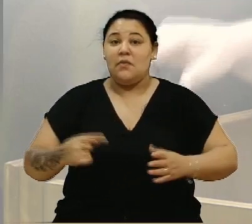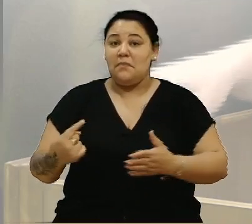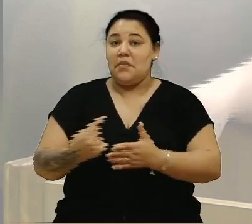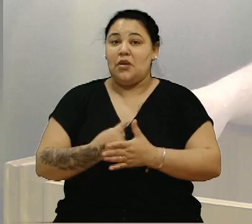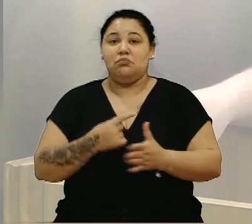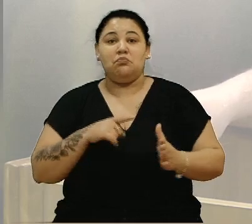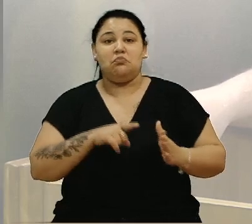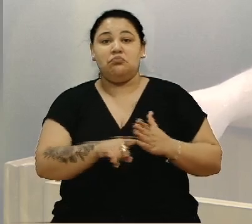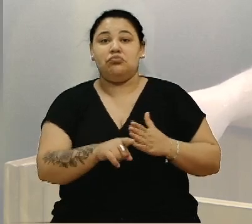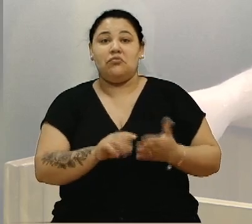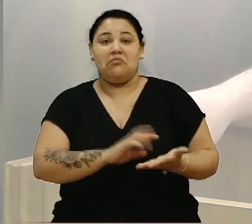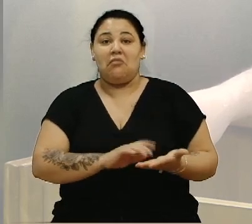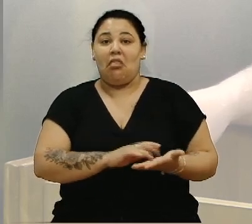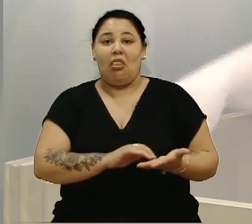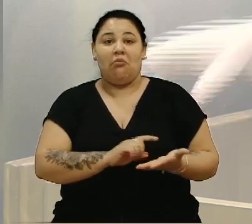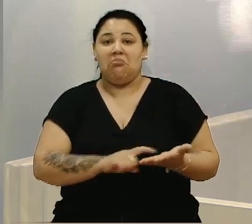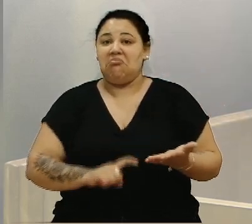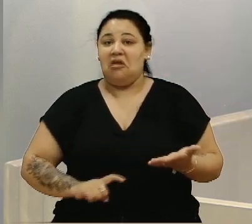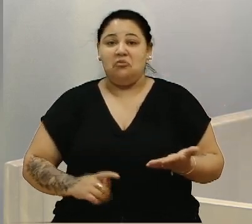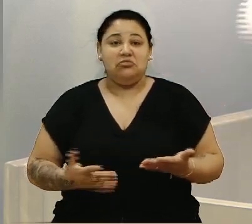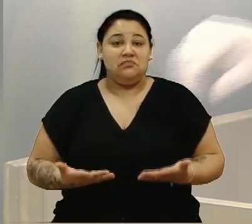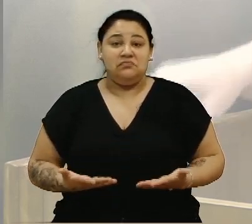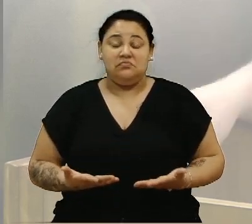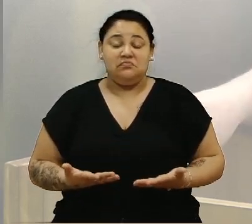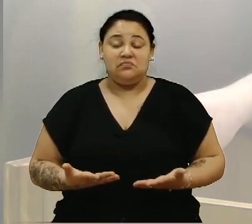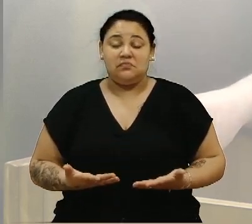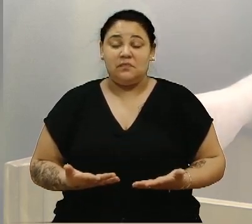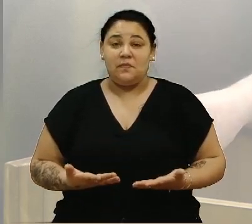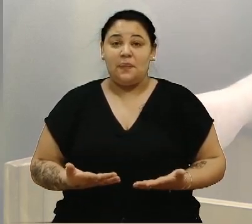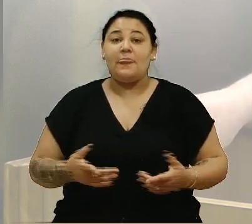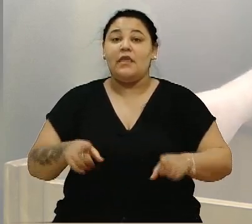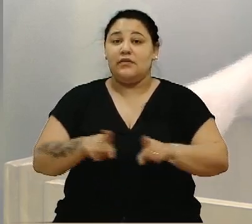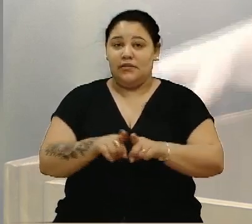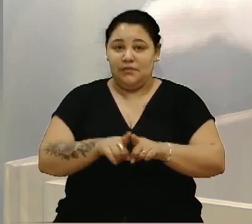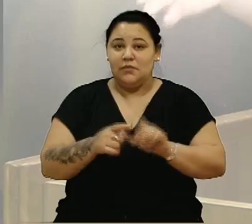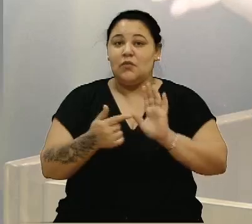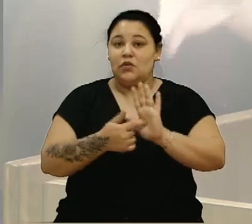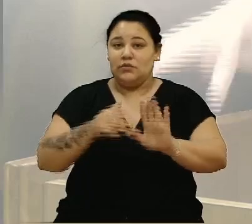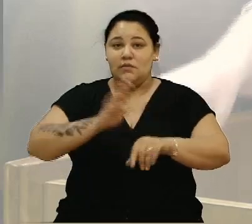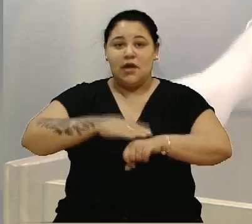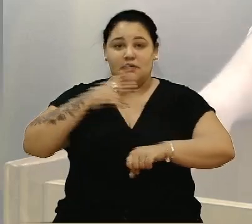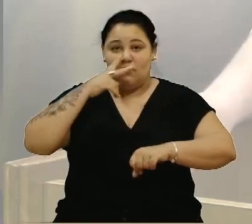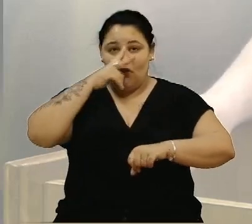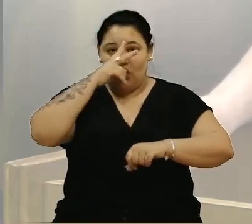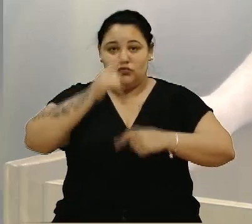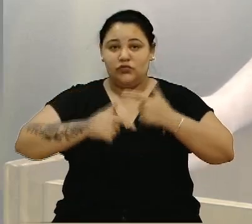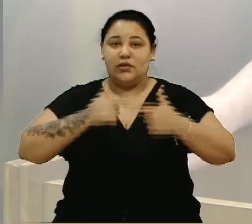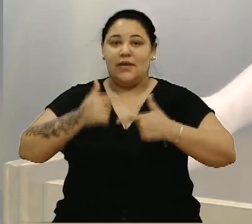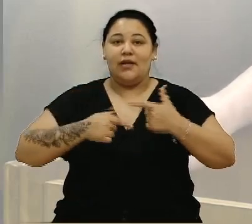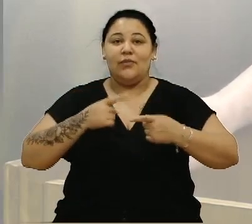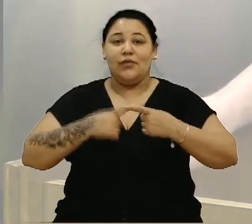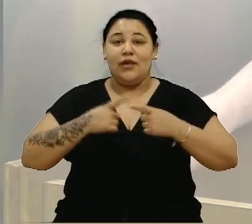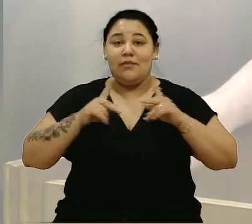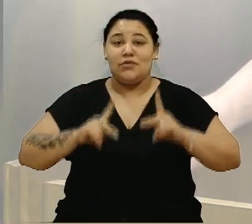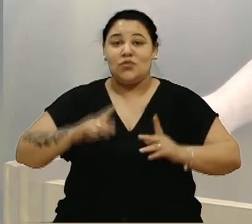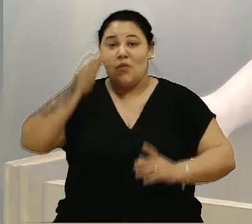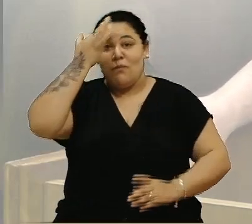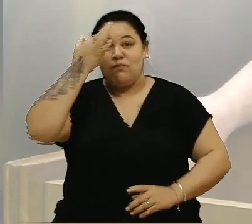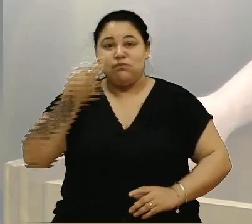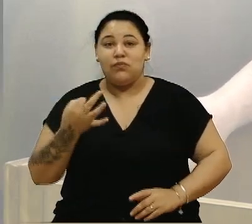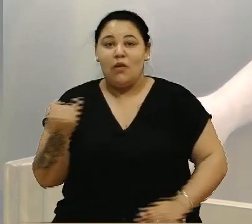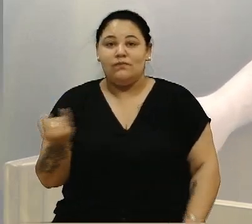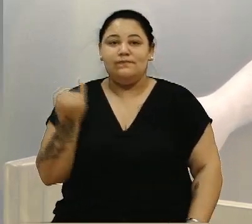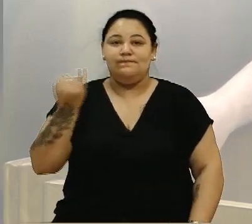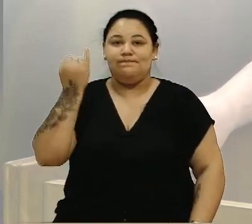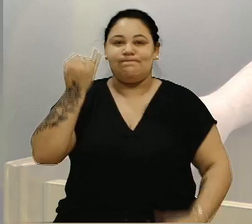urnas eletrônicas. Isso também é um fortalecimento do processo, porque as pessoas entenderam a importância